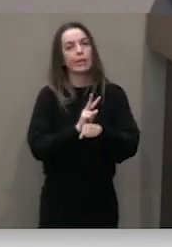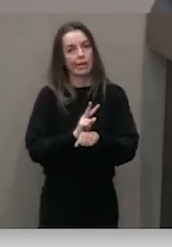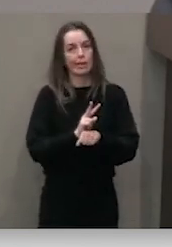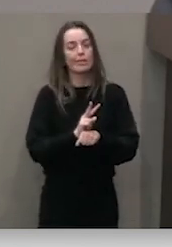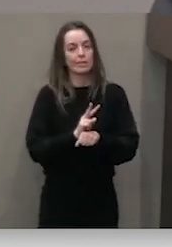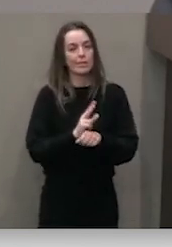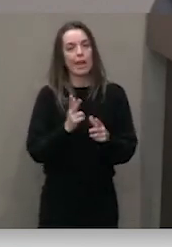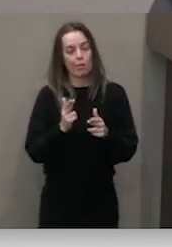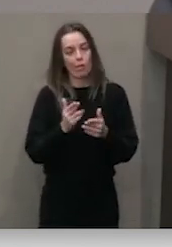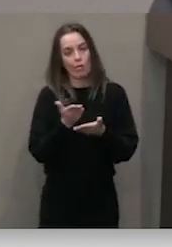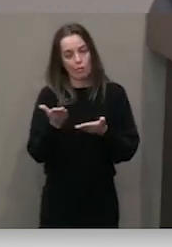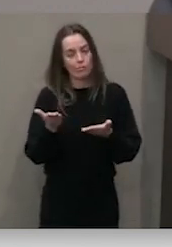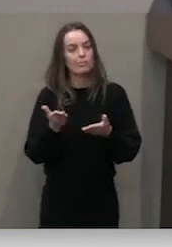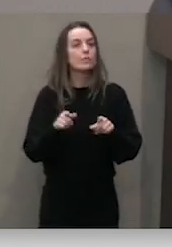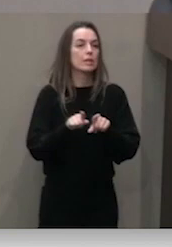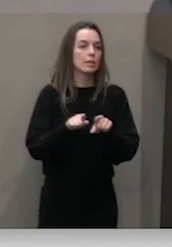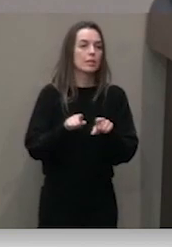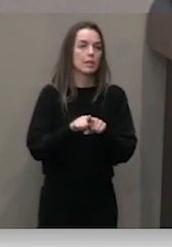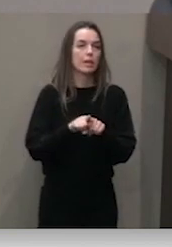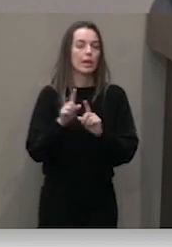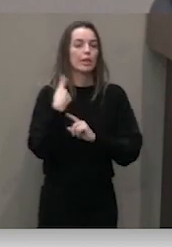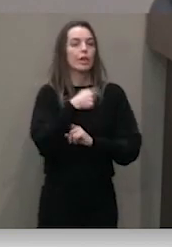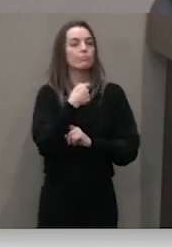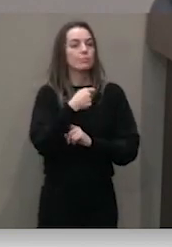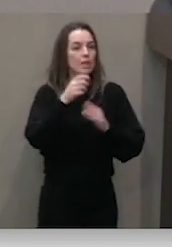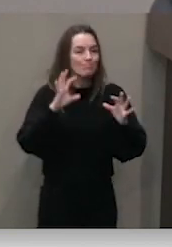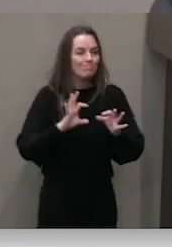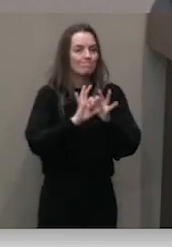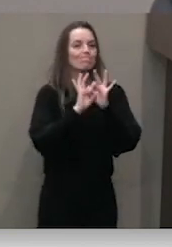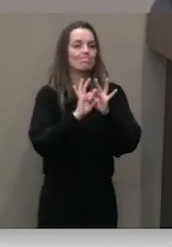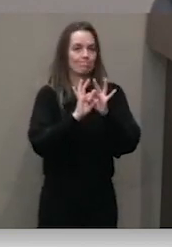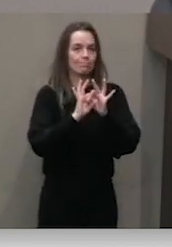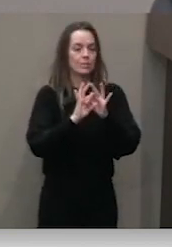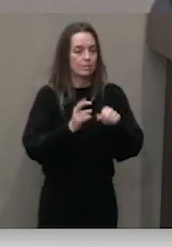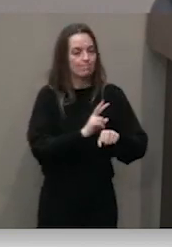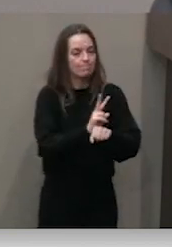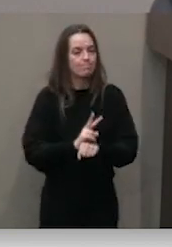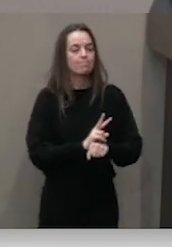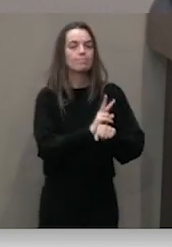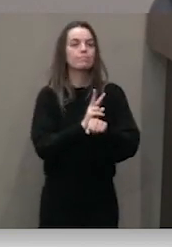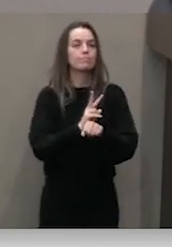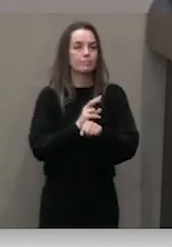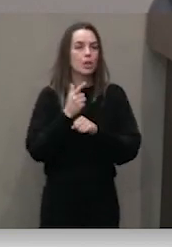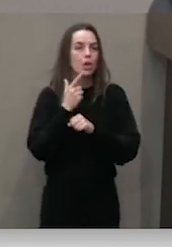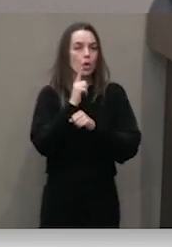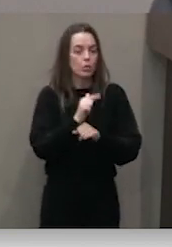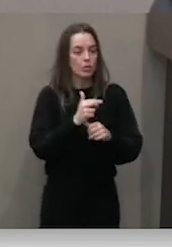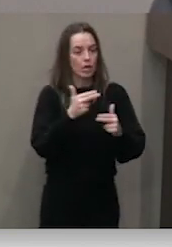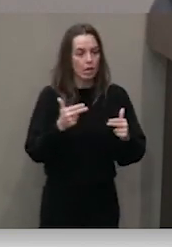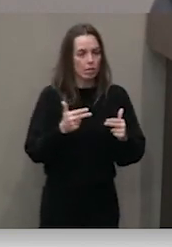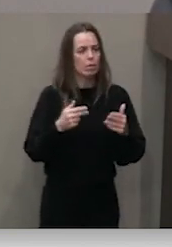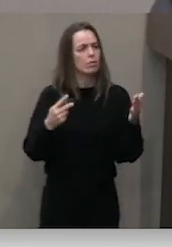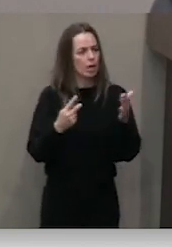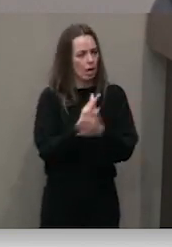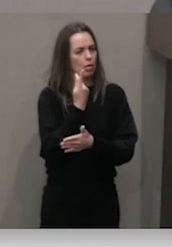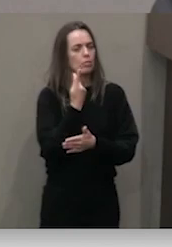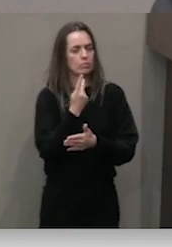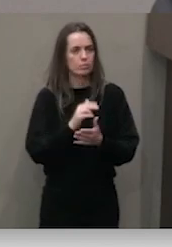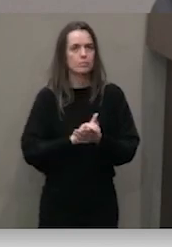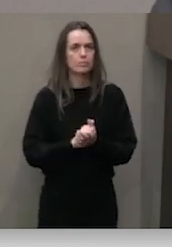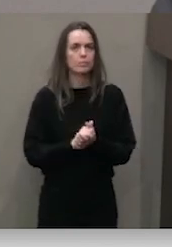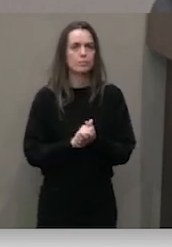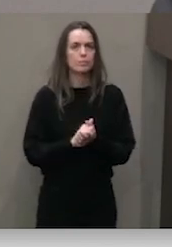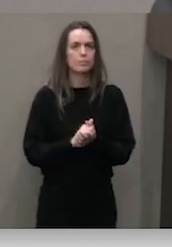senhoras vereadores, né? A gente precisa se unir nesse momento de fiscalizar para que as coisas aconteçam, né?